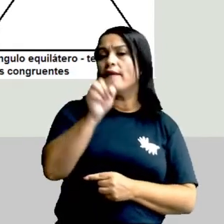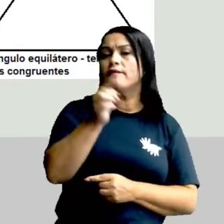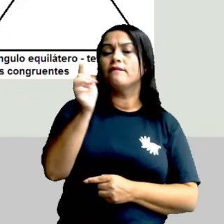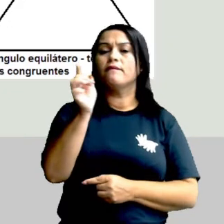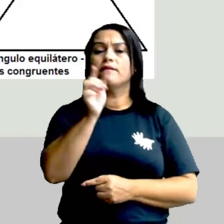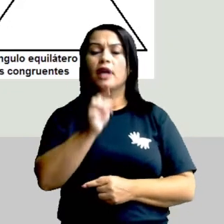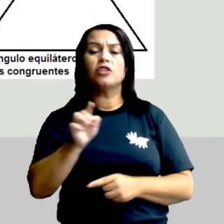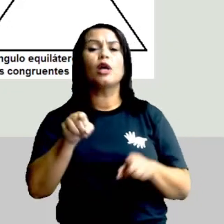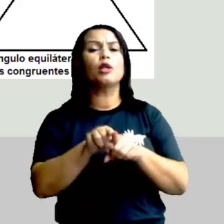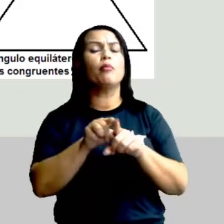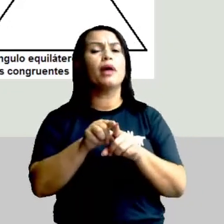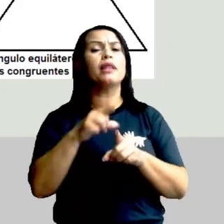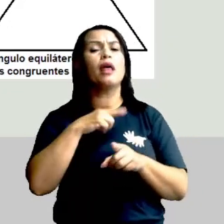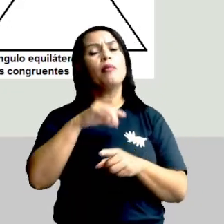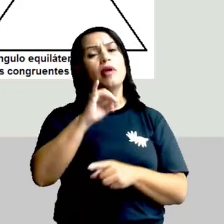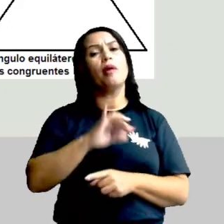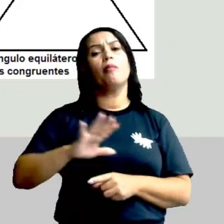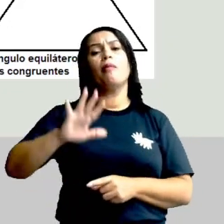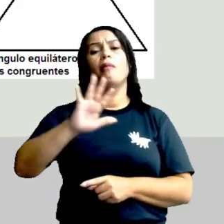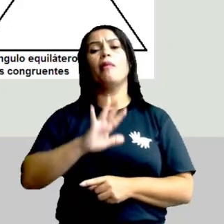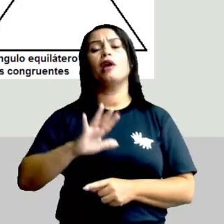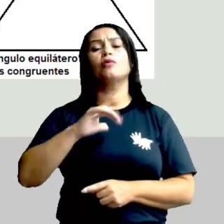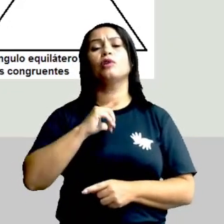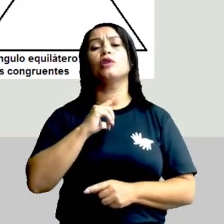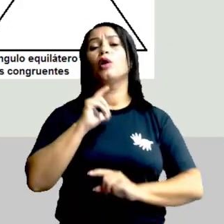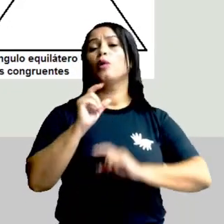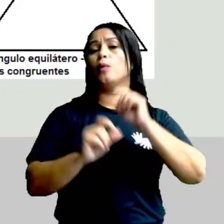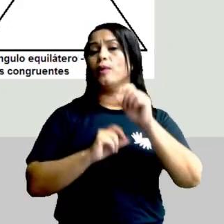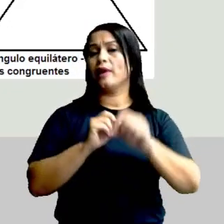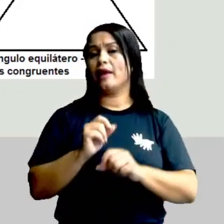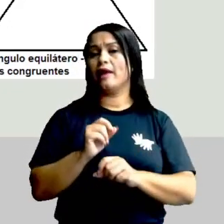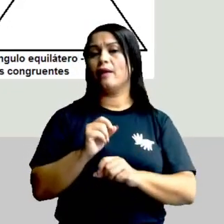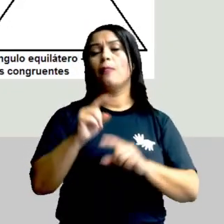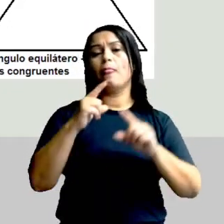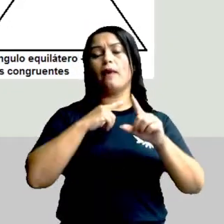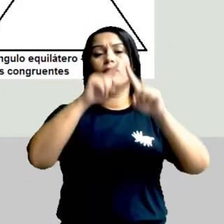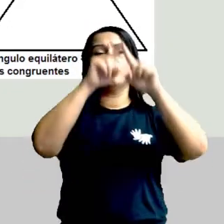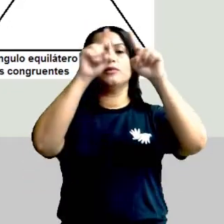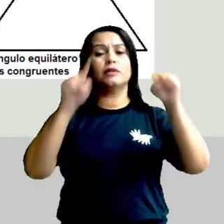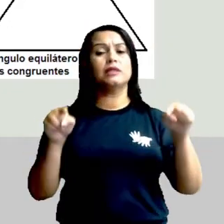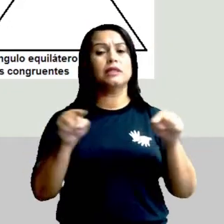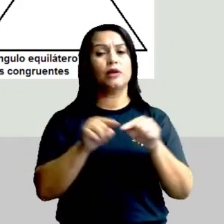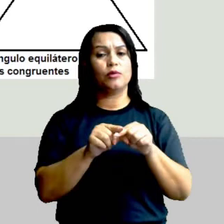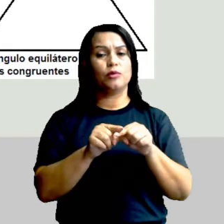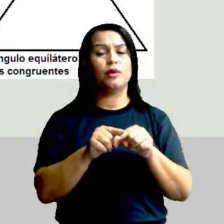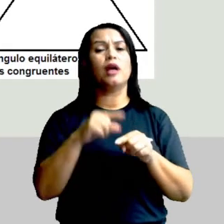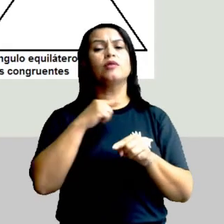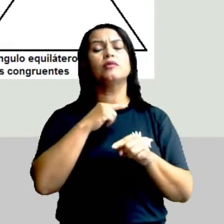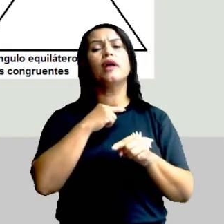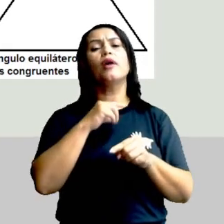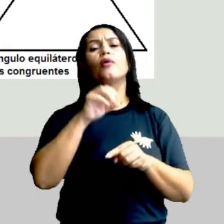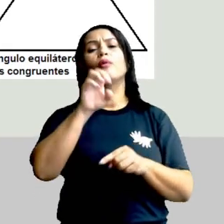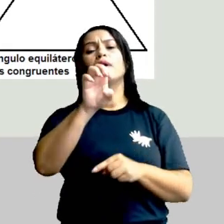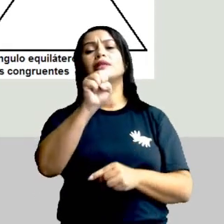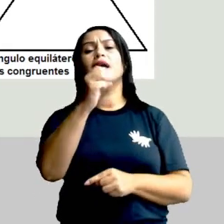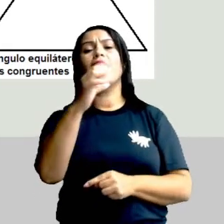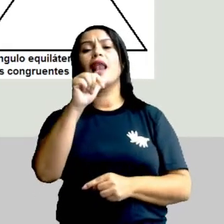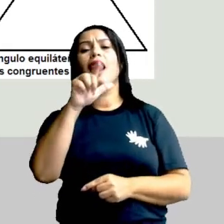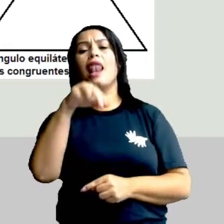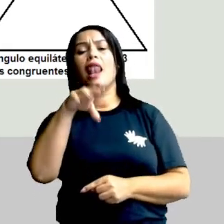então ele fechou formou minha figura geométrica quando eu tenho um meu triângulo tá então eu tenho um triângulo escaleno